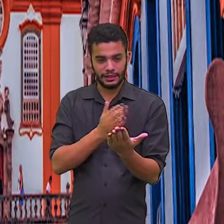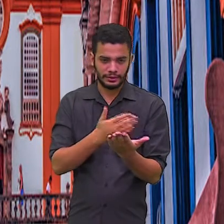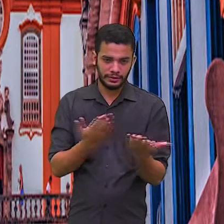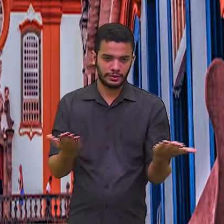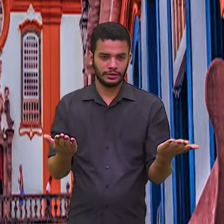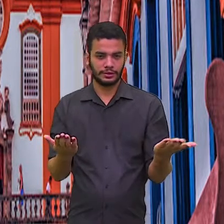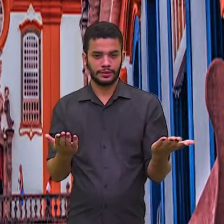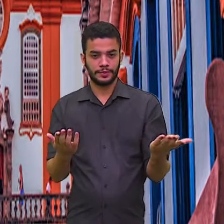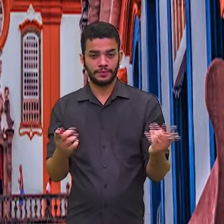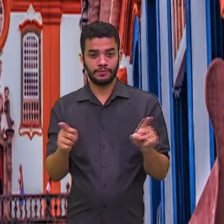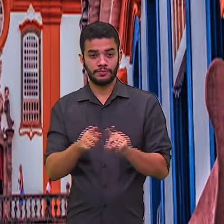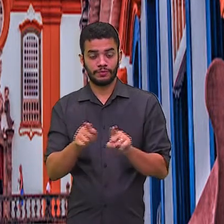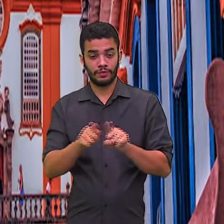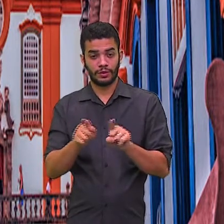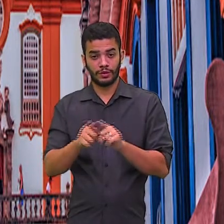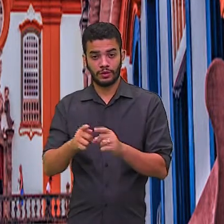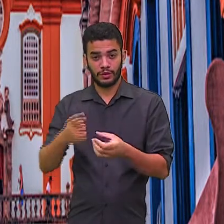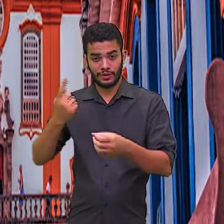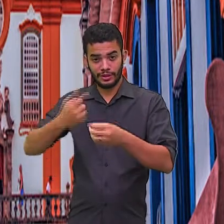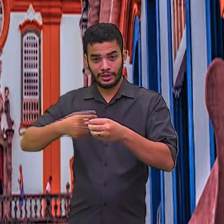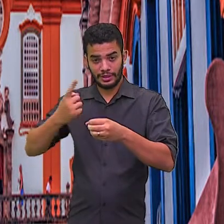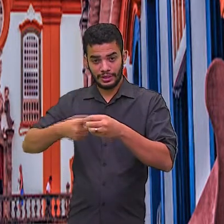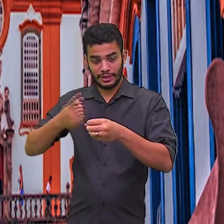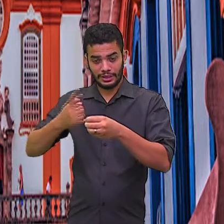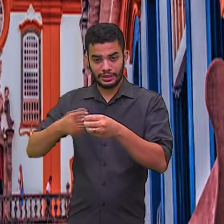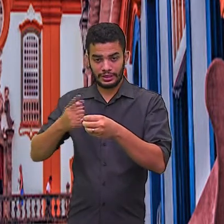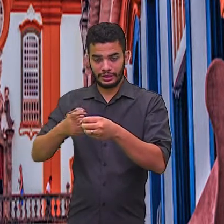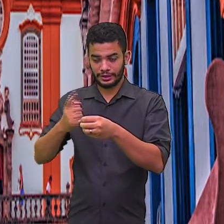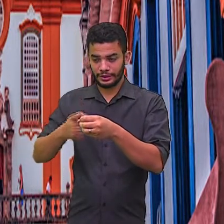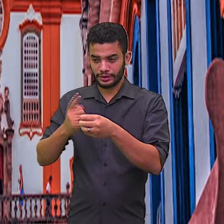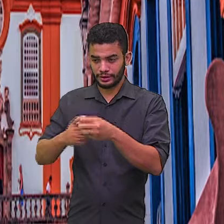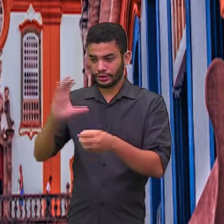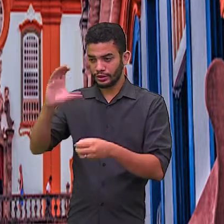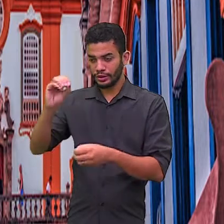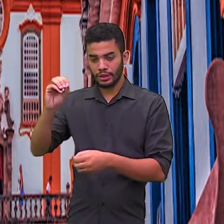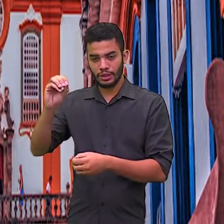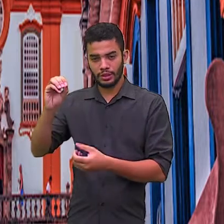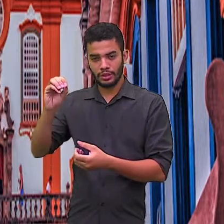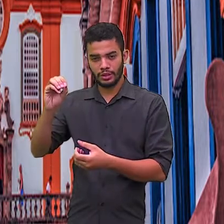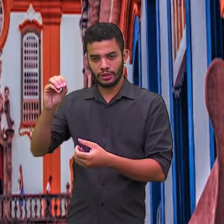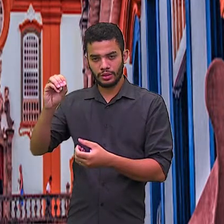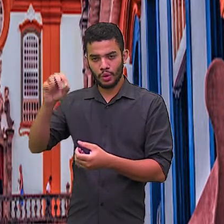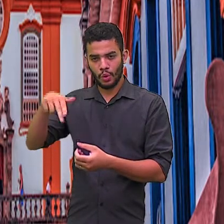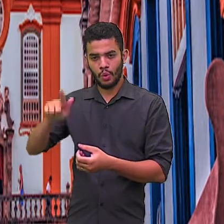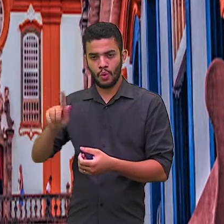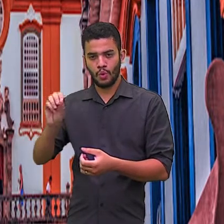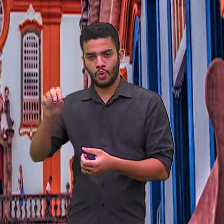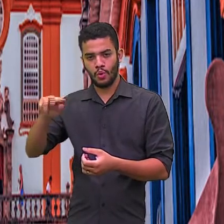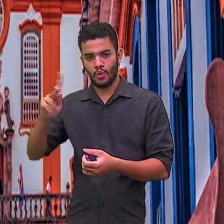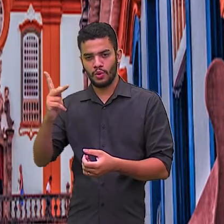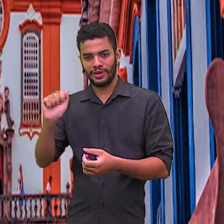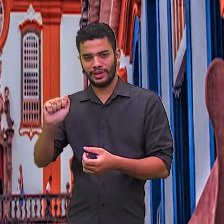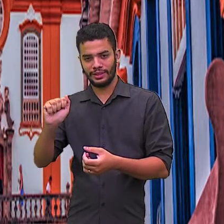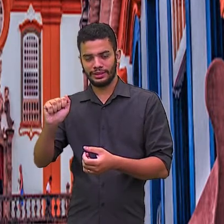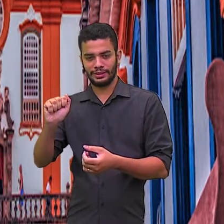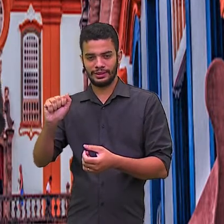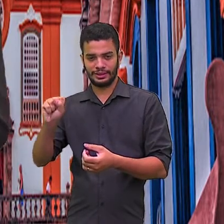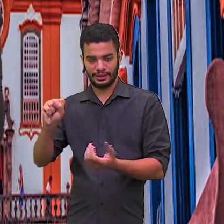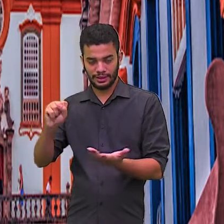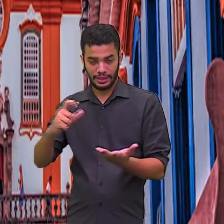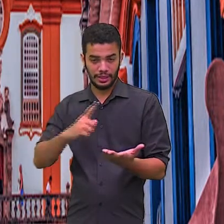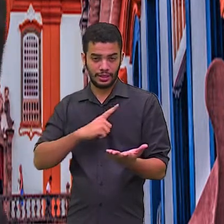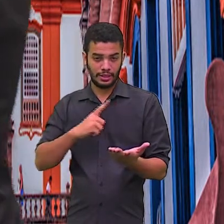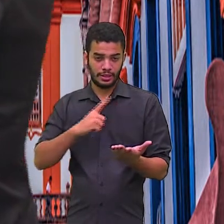de Bom Jesus de Matozinhos, em Congonhas, os centros históricos de Diamantina, de Ouro Preto, além